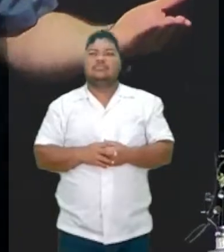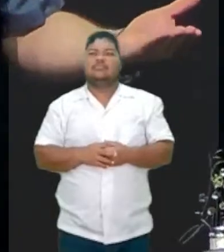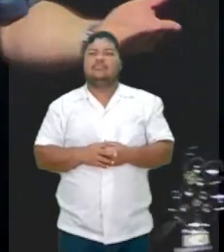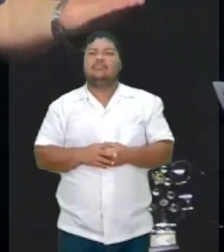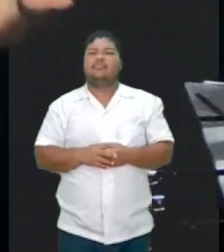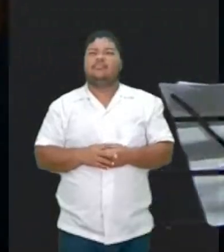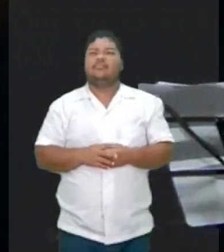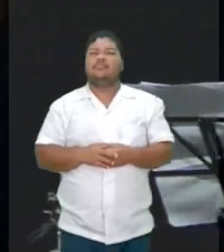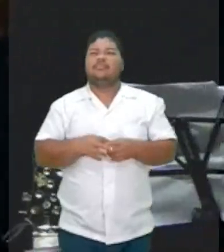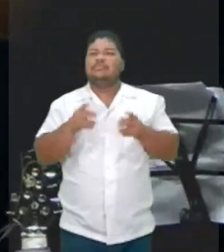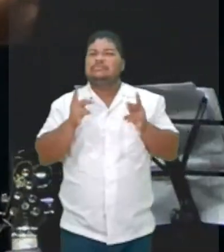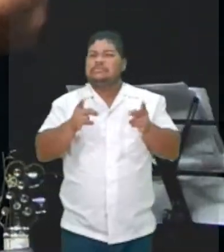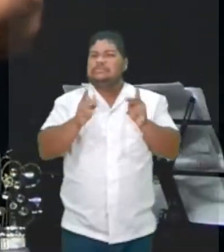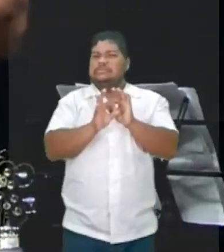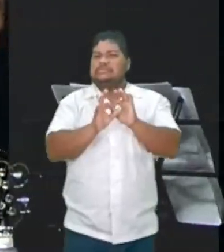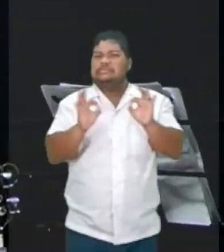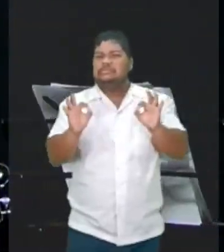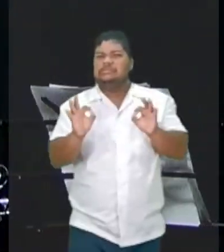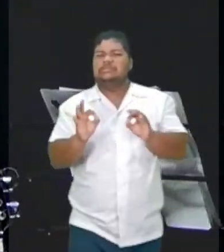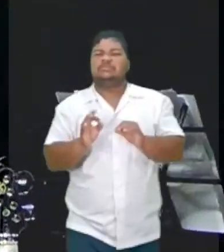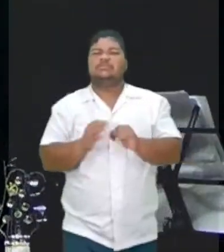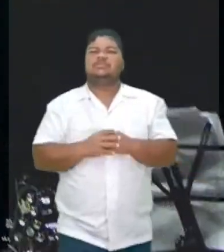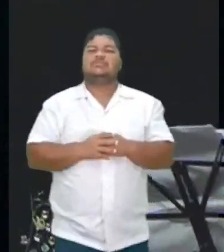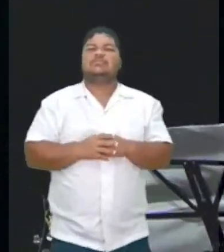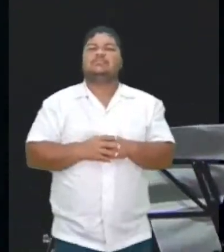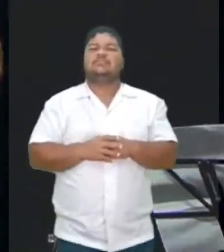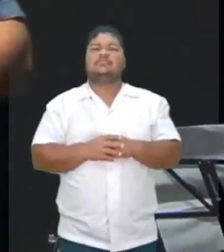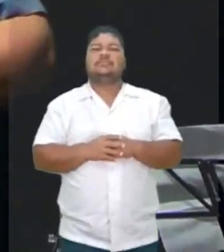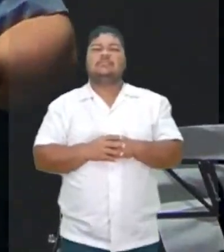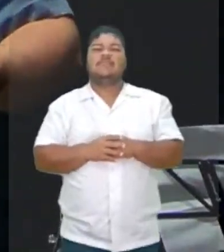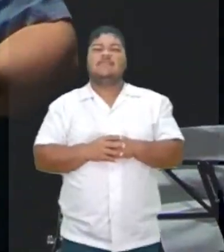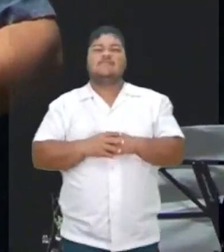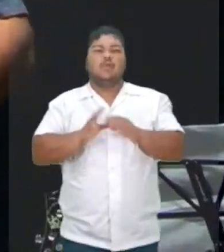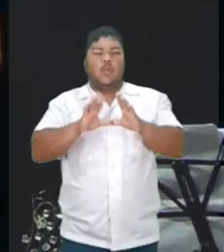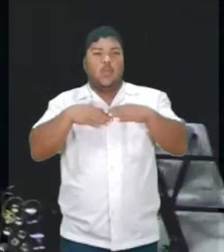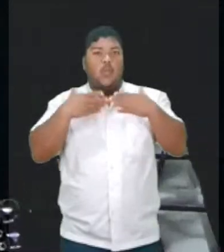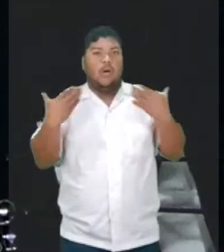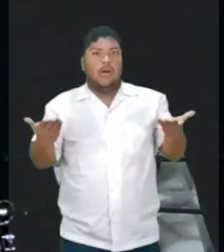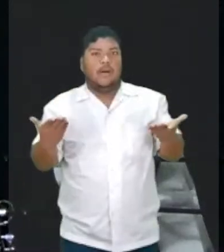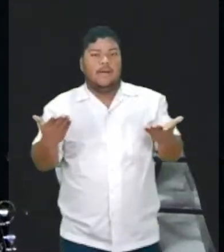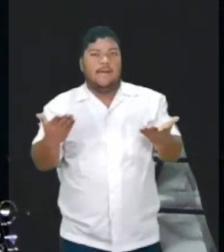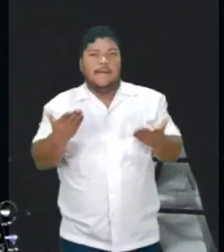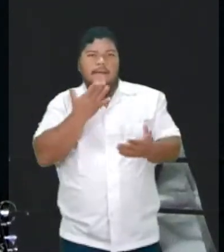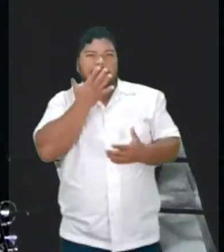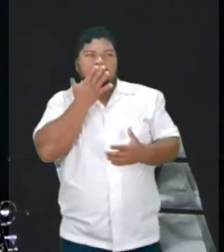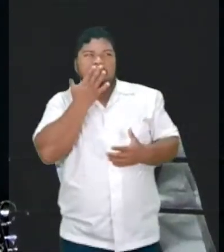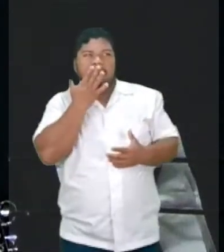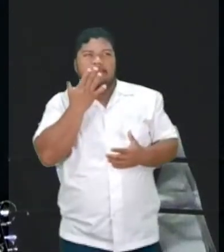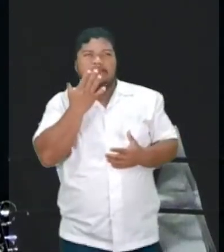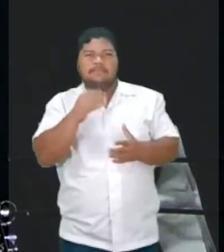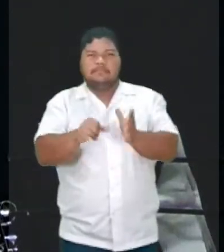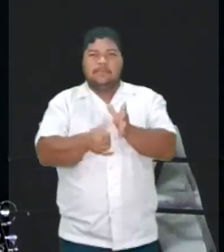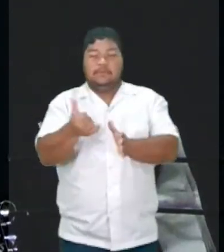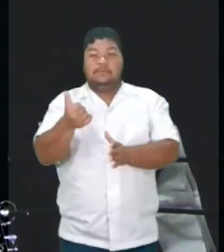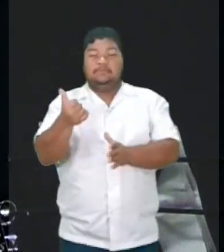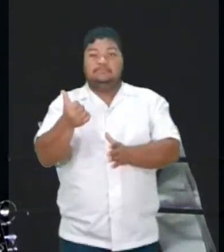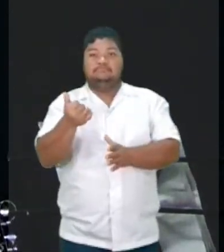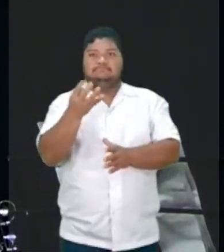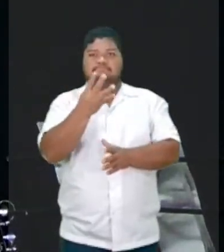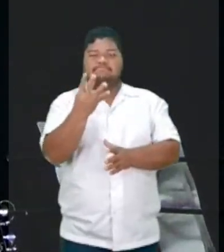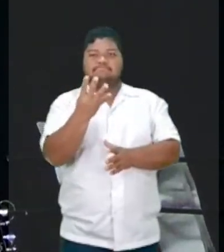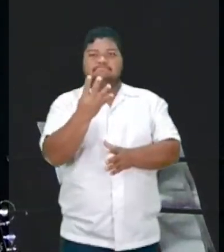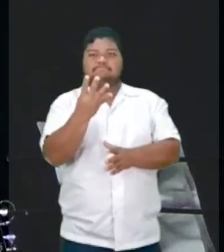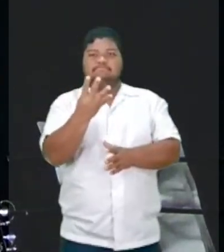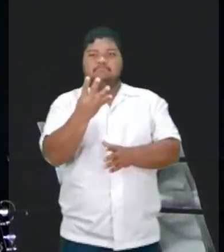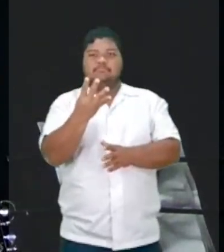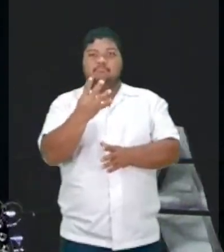Simples. Veja comigo. Quantas são as cores primárias? 3.